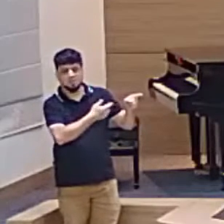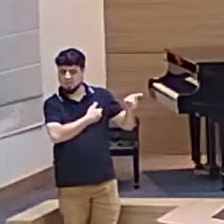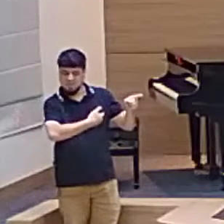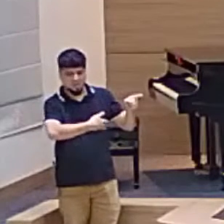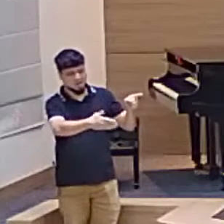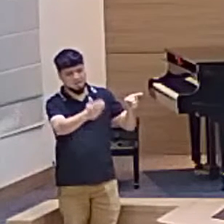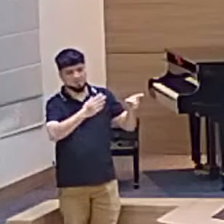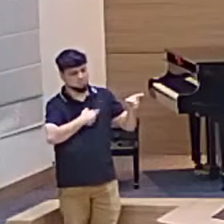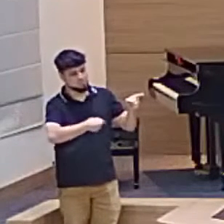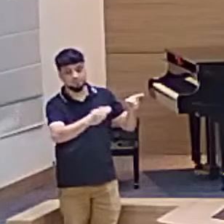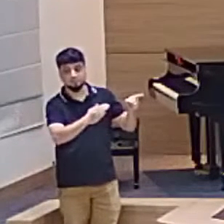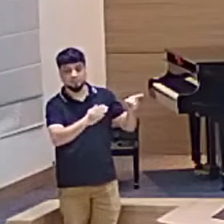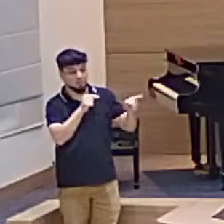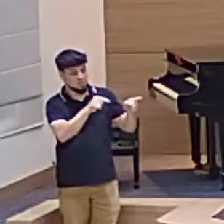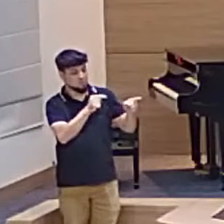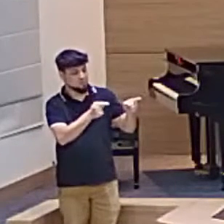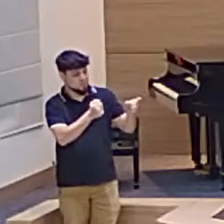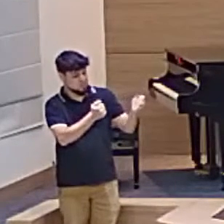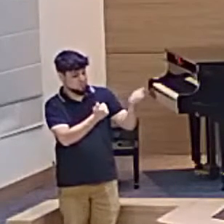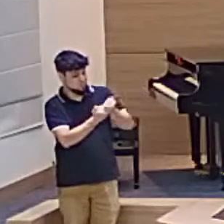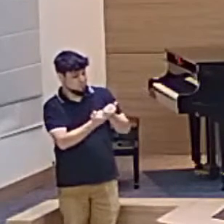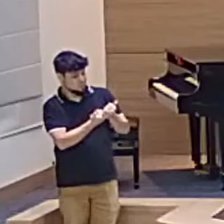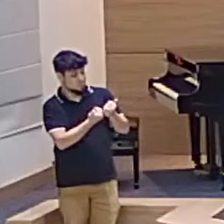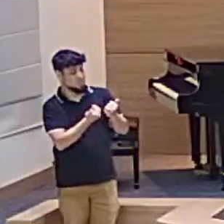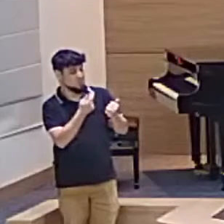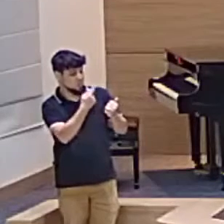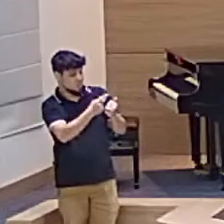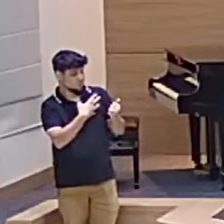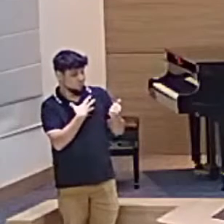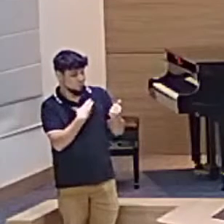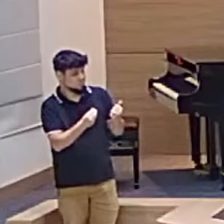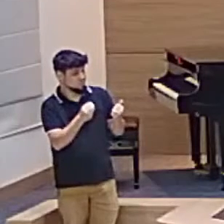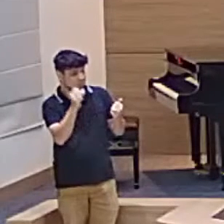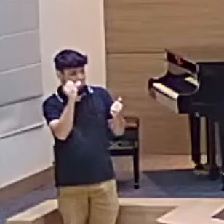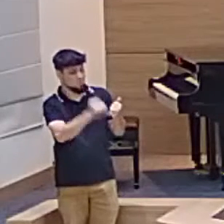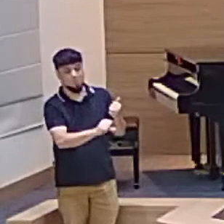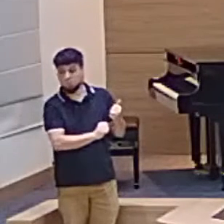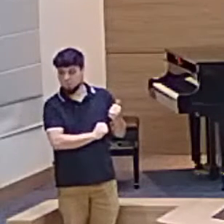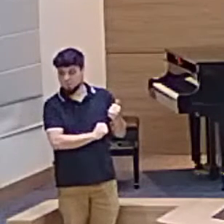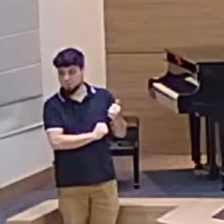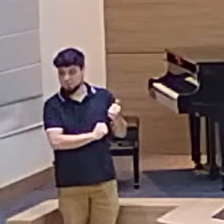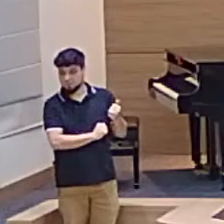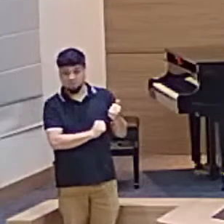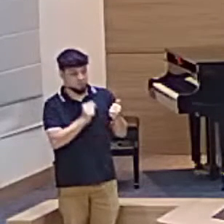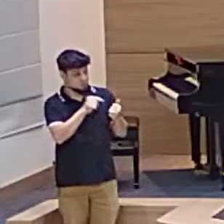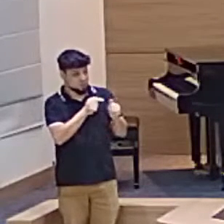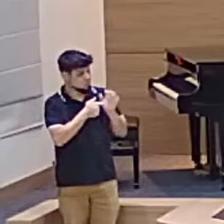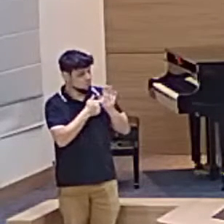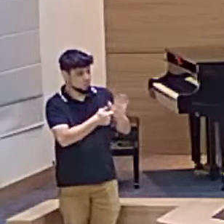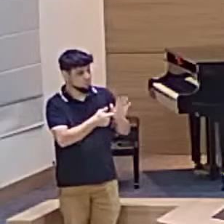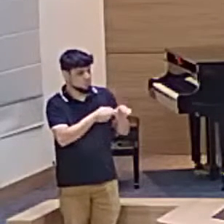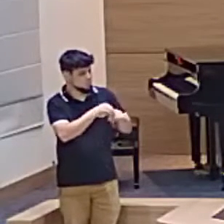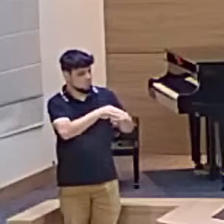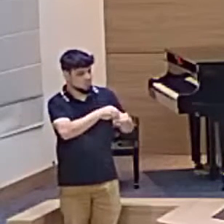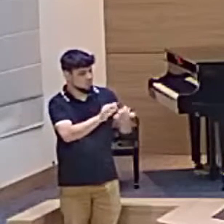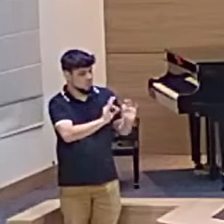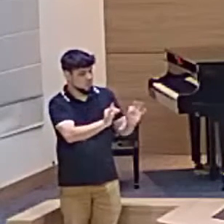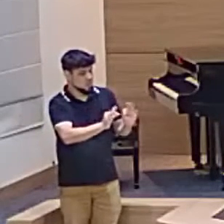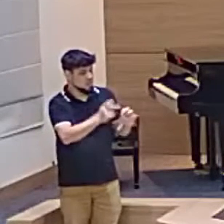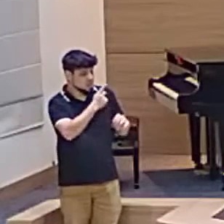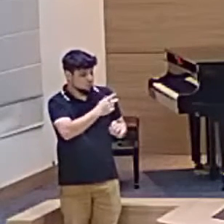problema é que o seu sucessor são seus filhos e os seus filhos você não deu o exemplo são homens